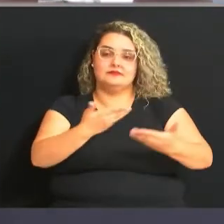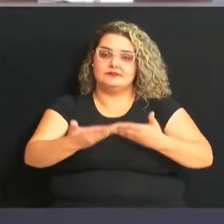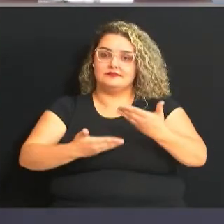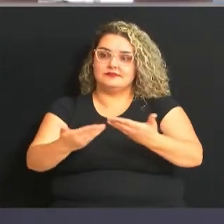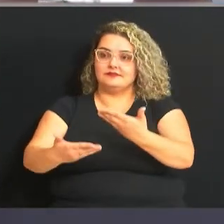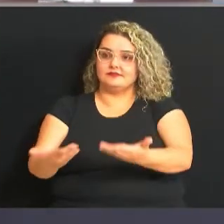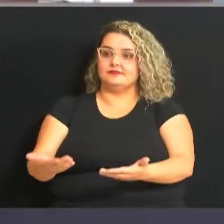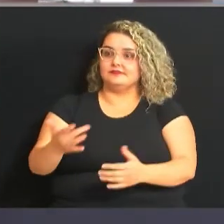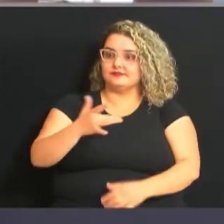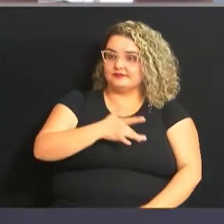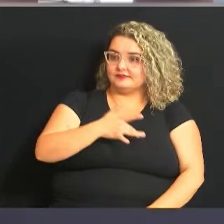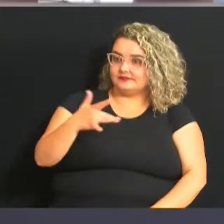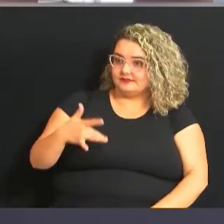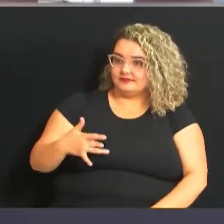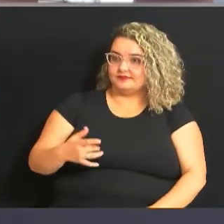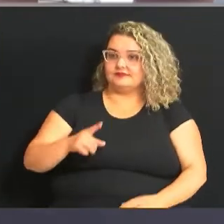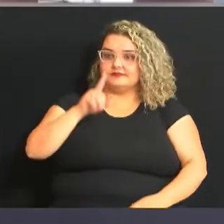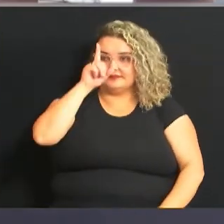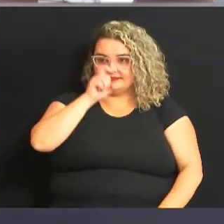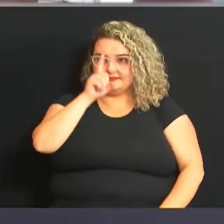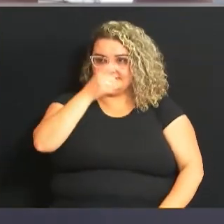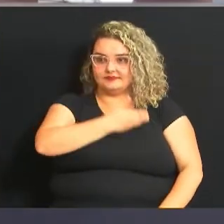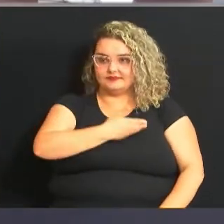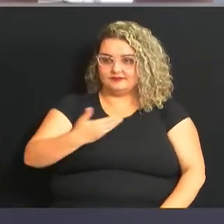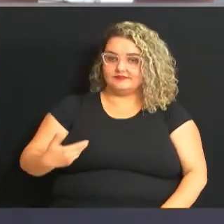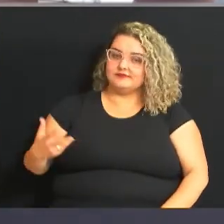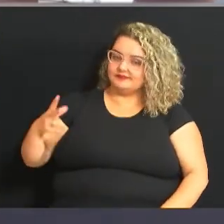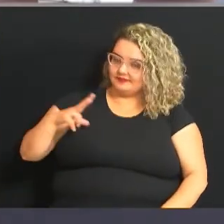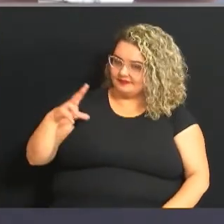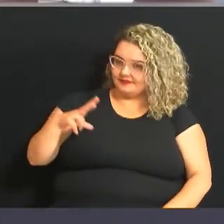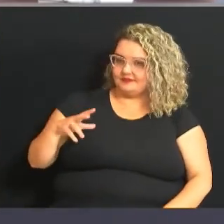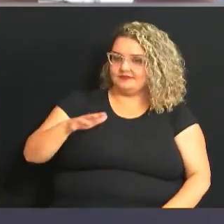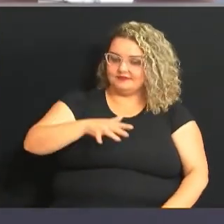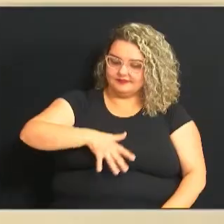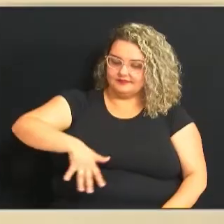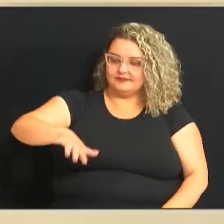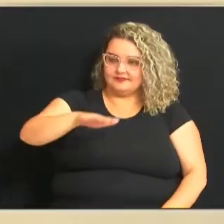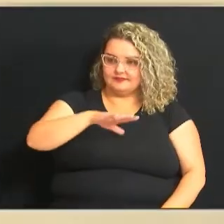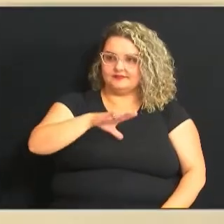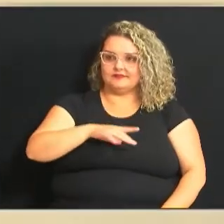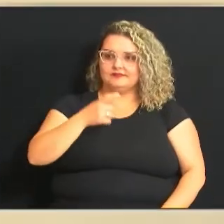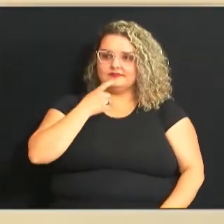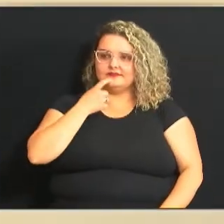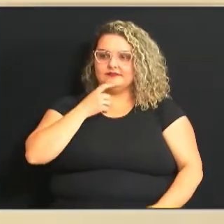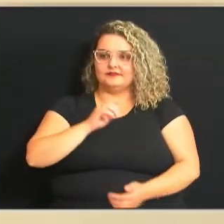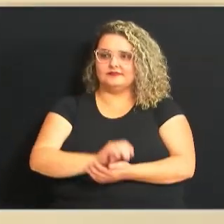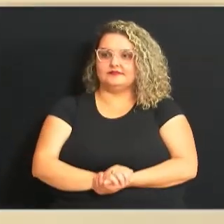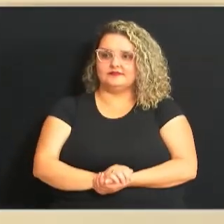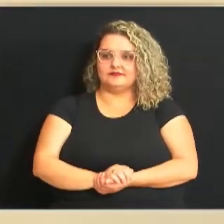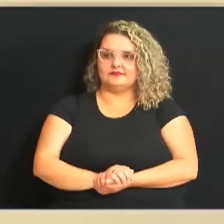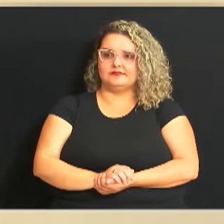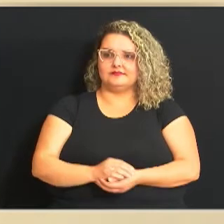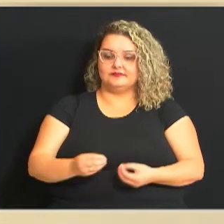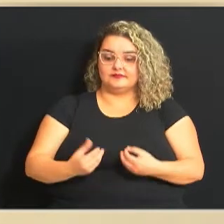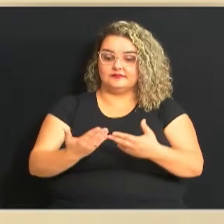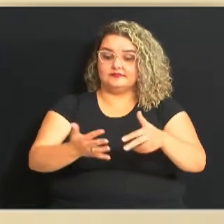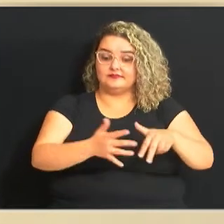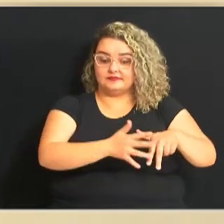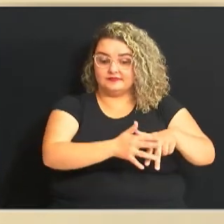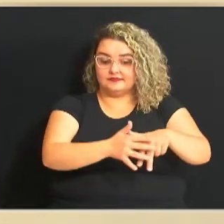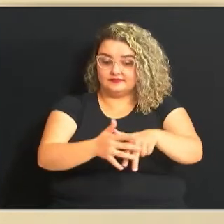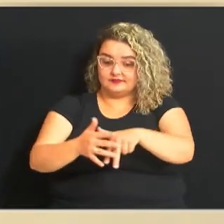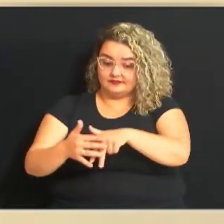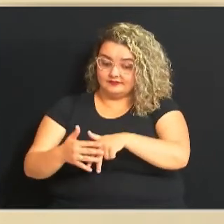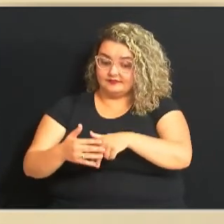Uma preocupação constante. Há remédios suficientes para atender os pacientes da rede municipal de